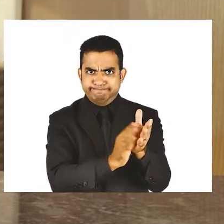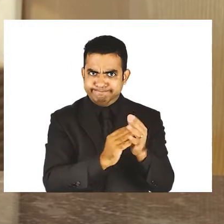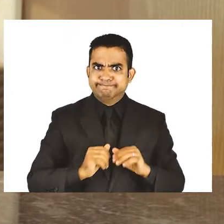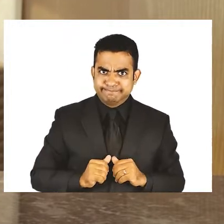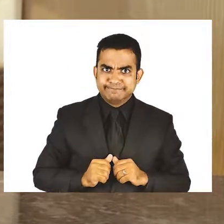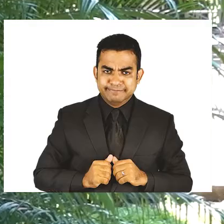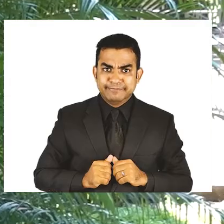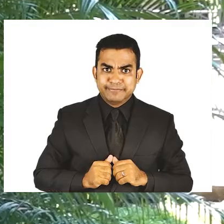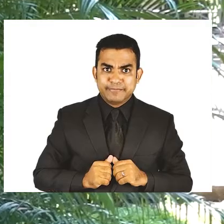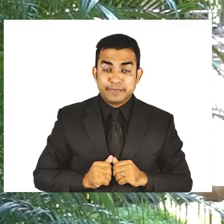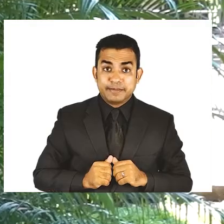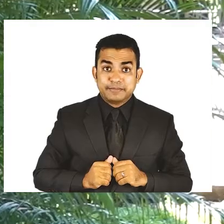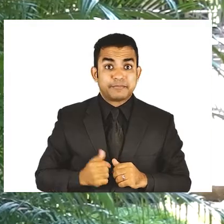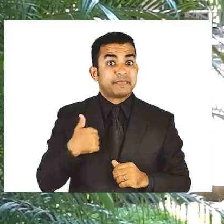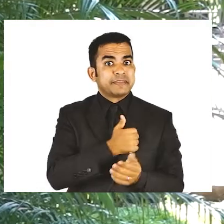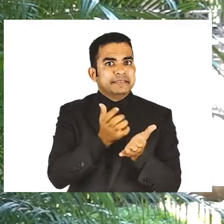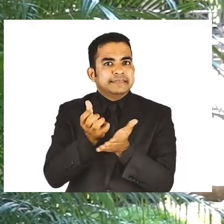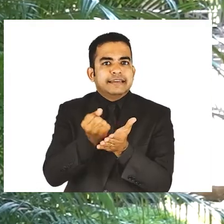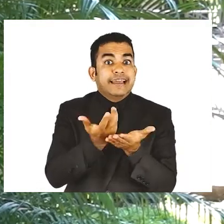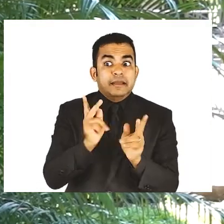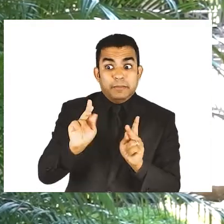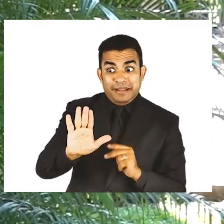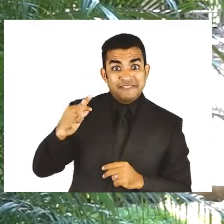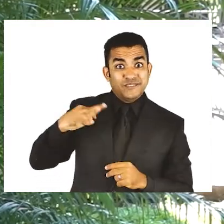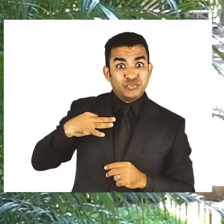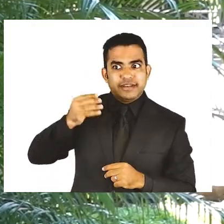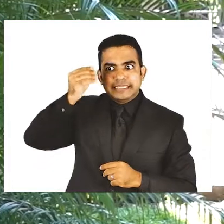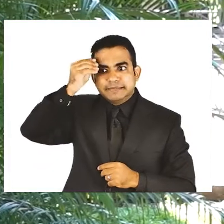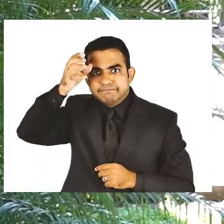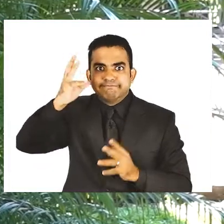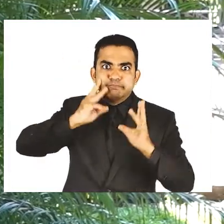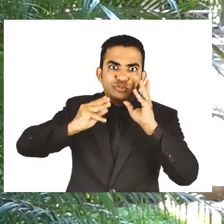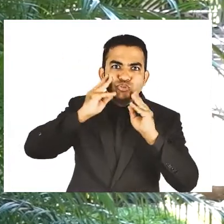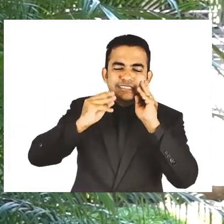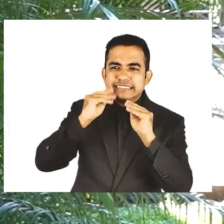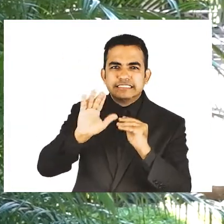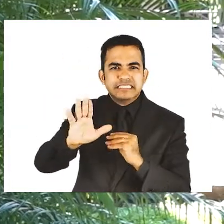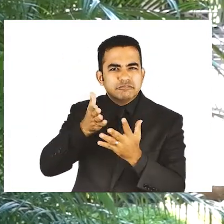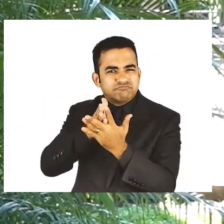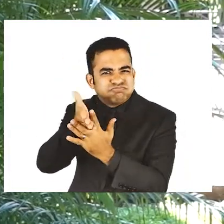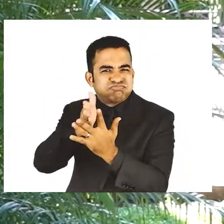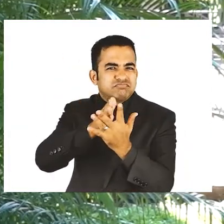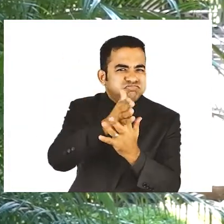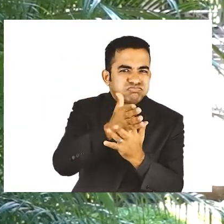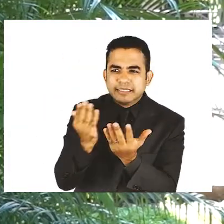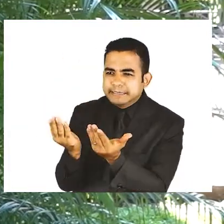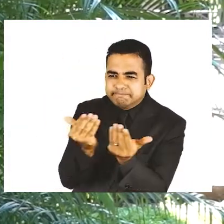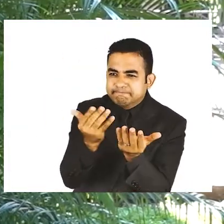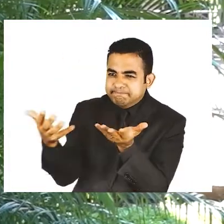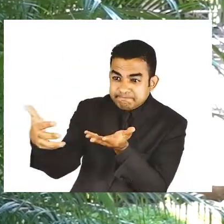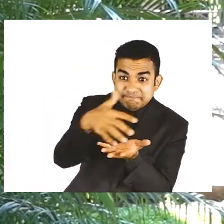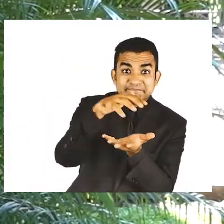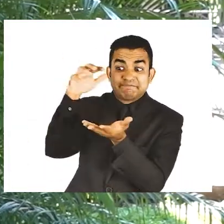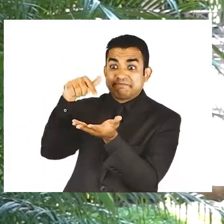espontâneo. A aproveitar a experiência, conhecimentos e vivenções de voluntários e voluntárias como